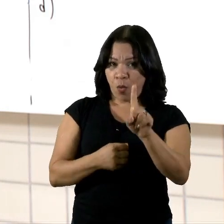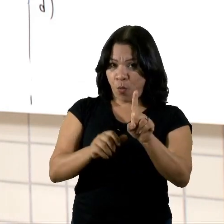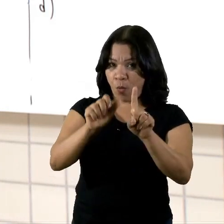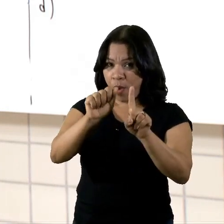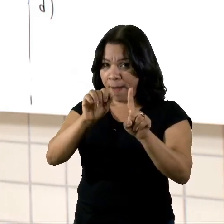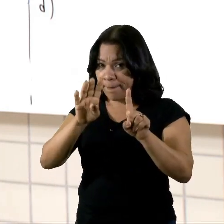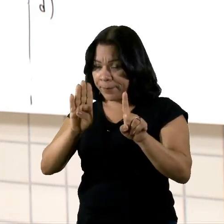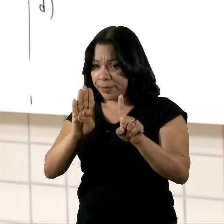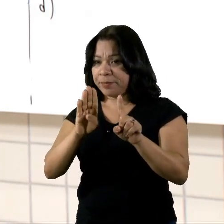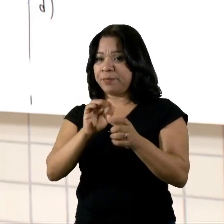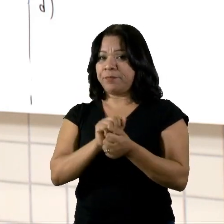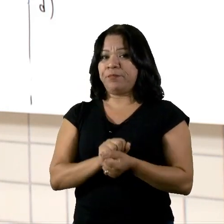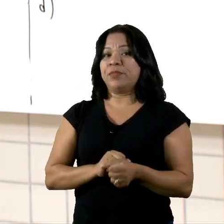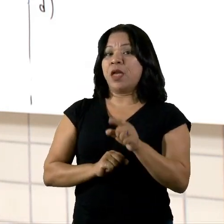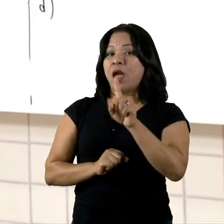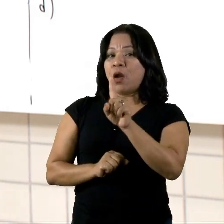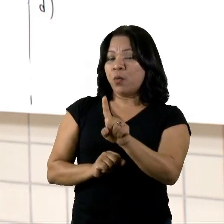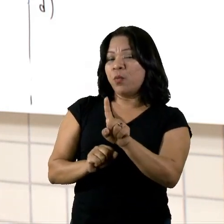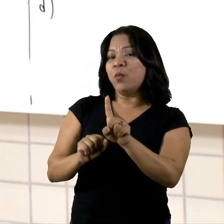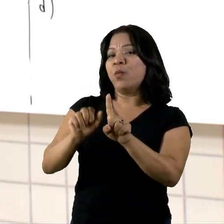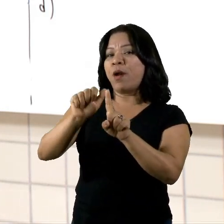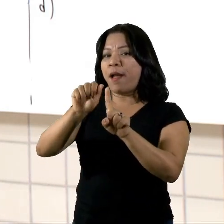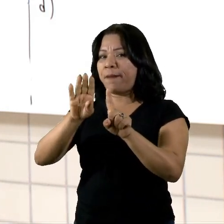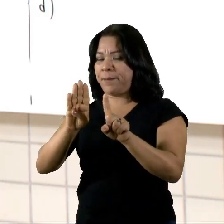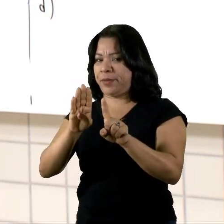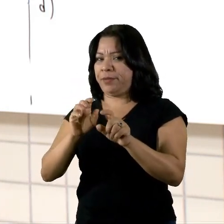ó. 1AB, tá?